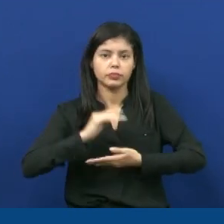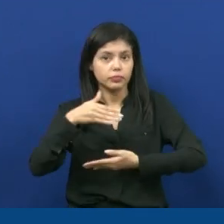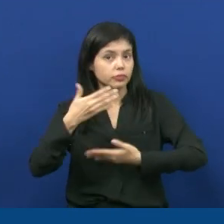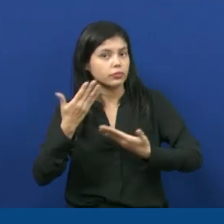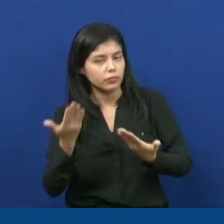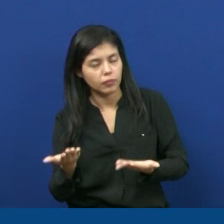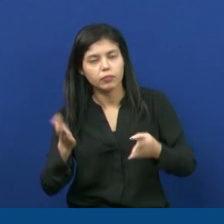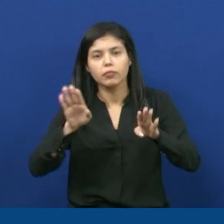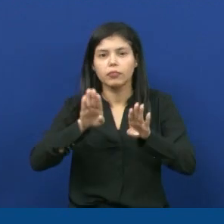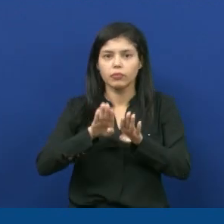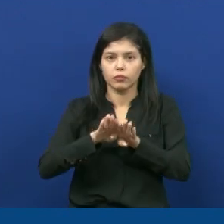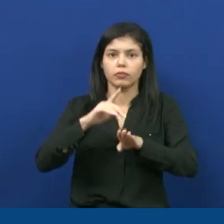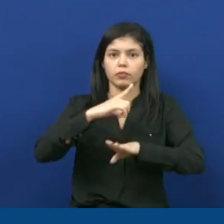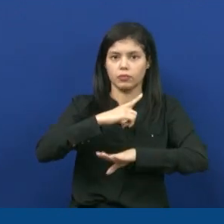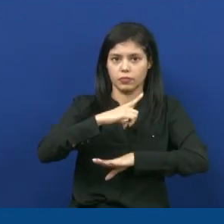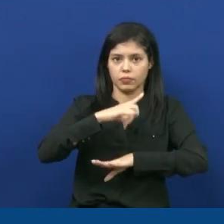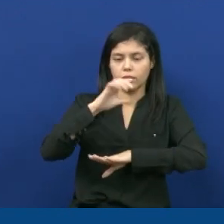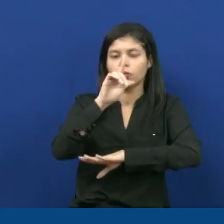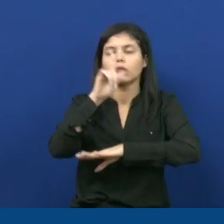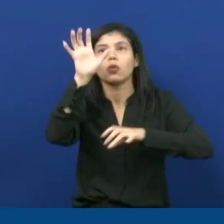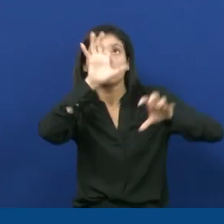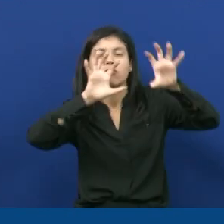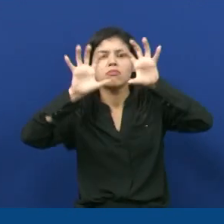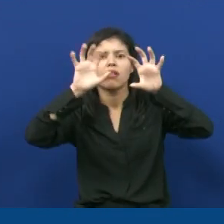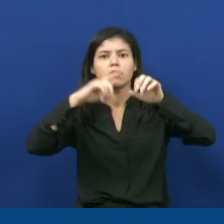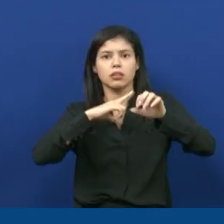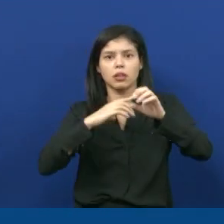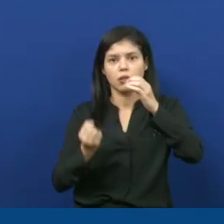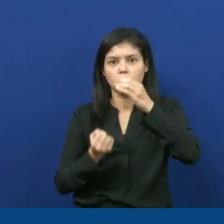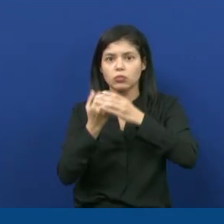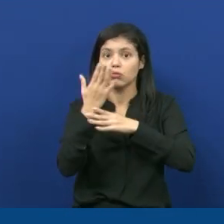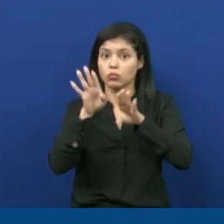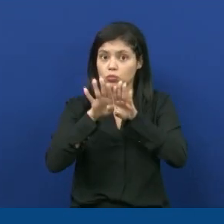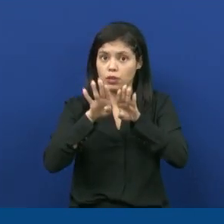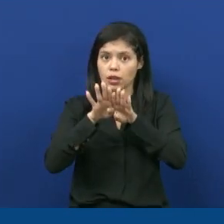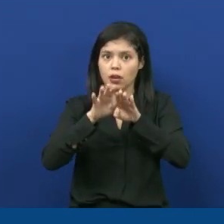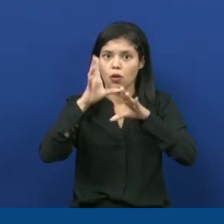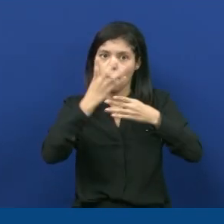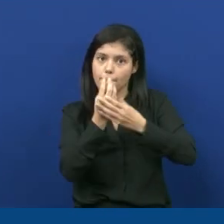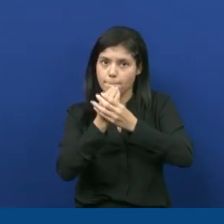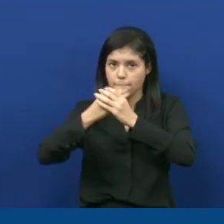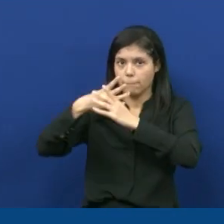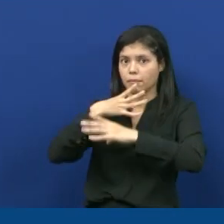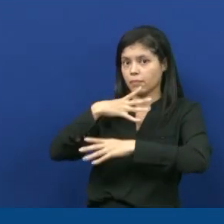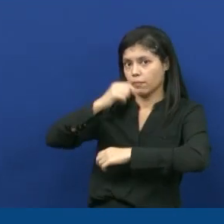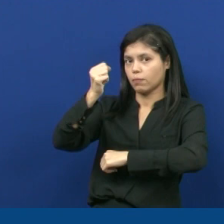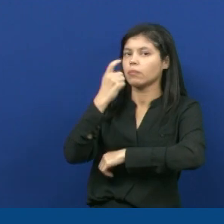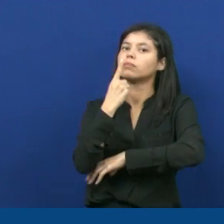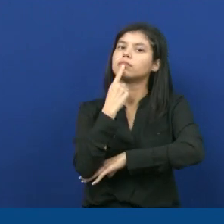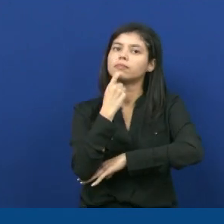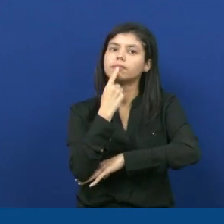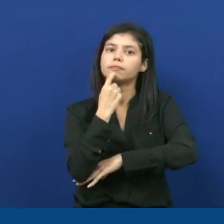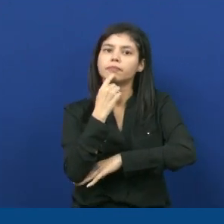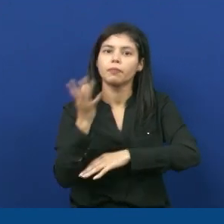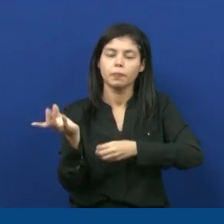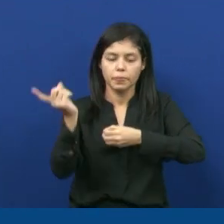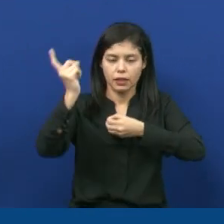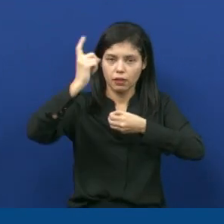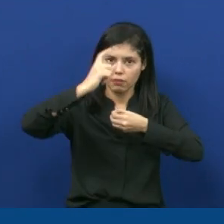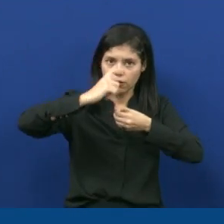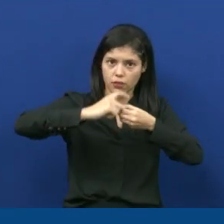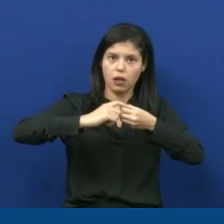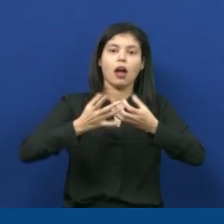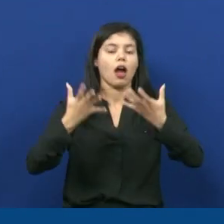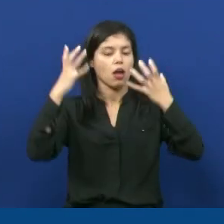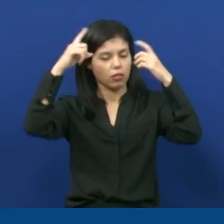Daí, o gás carbônico que foi produzido será jogado no sangue e vai ser levado